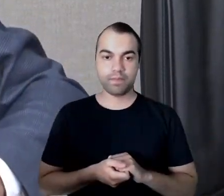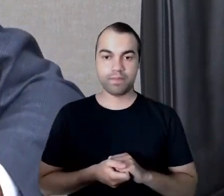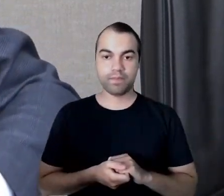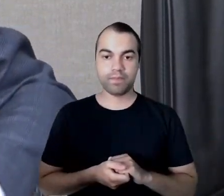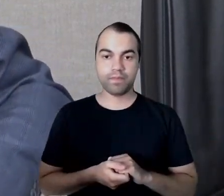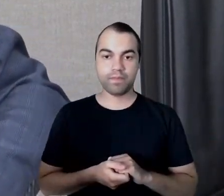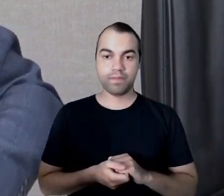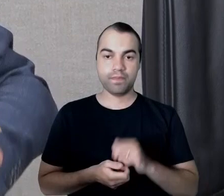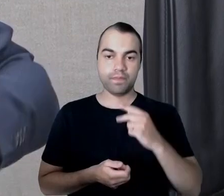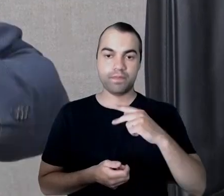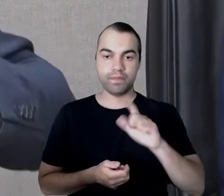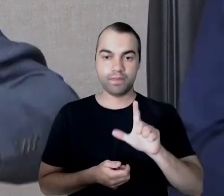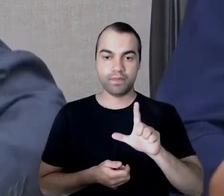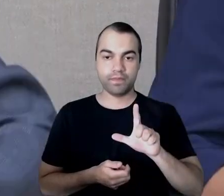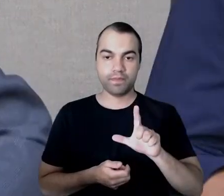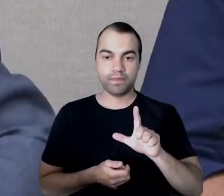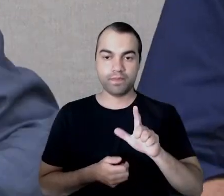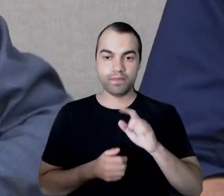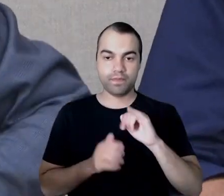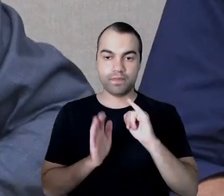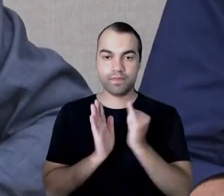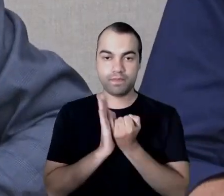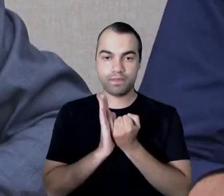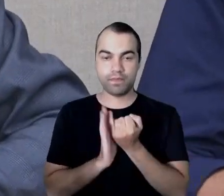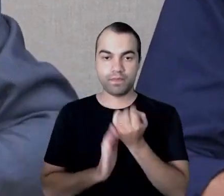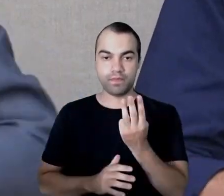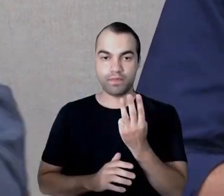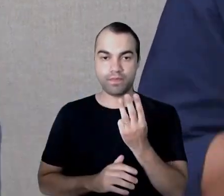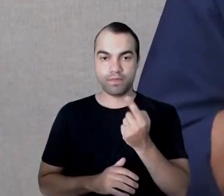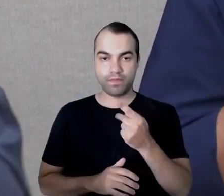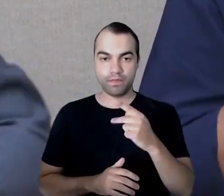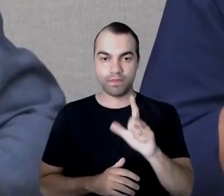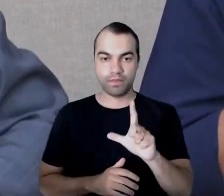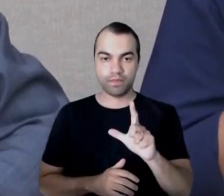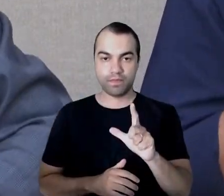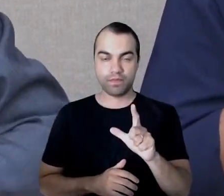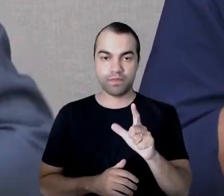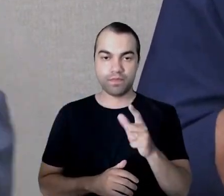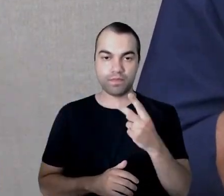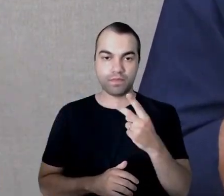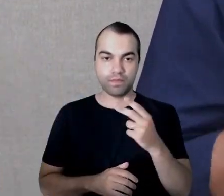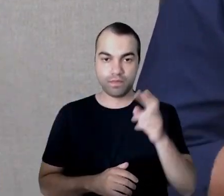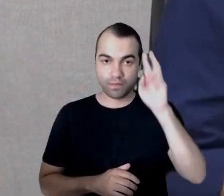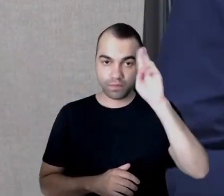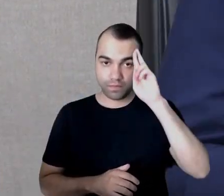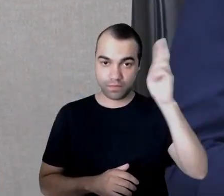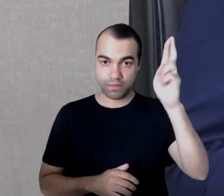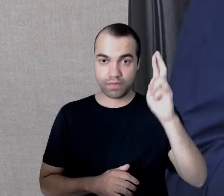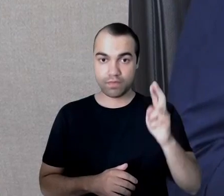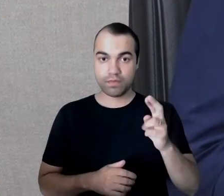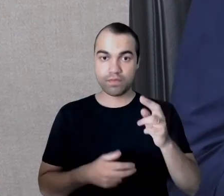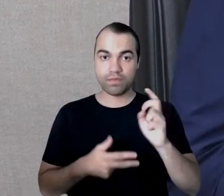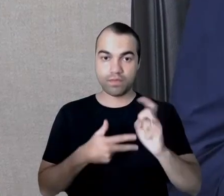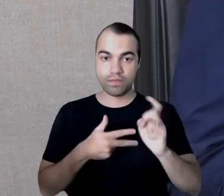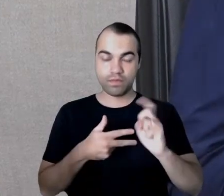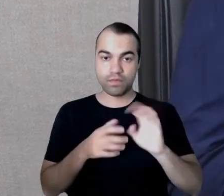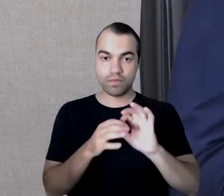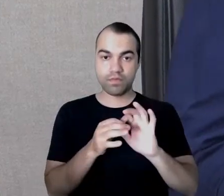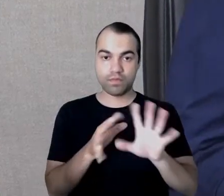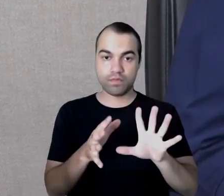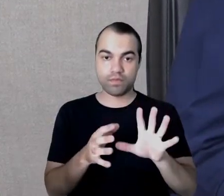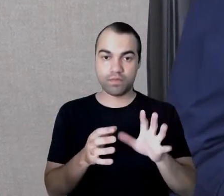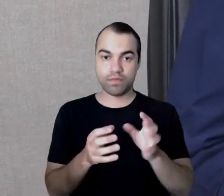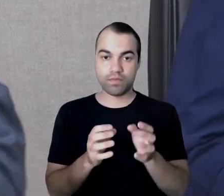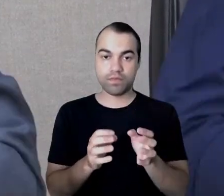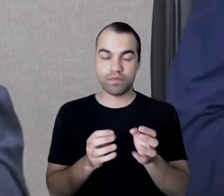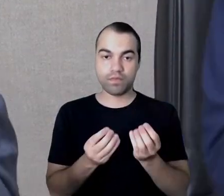PL item 3 pl408/2023 de Poder Executivo que põe sobre a concessão de